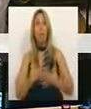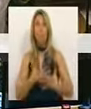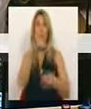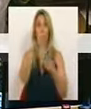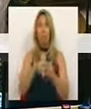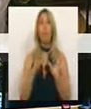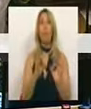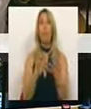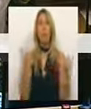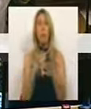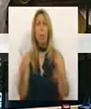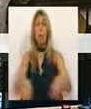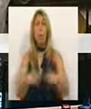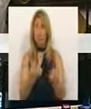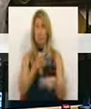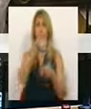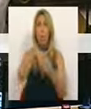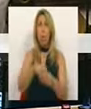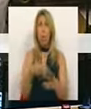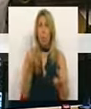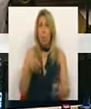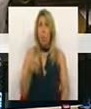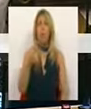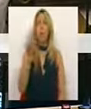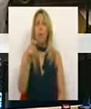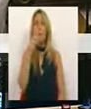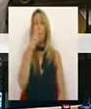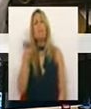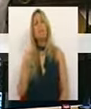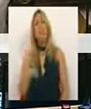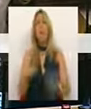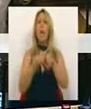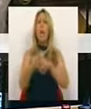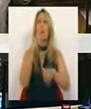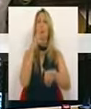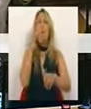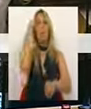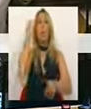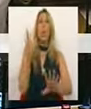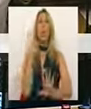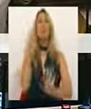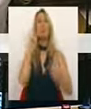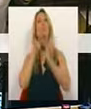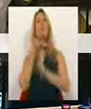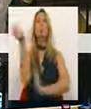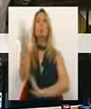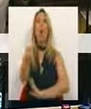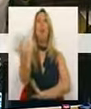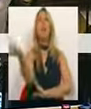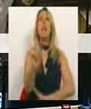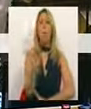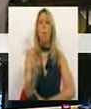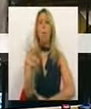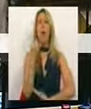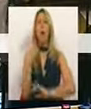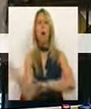da maioria dos partidos, incluindo as do Bloco de Esquerda. Mas parece que aqui os deputados da Madeira, quando chegam aqui a Lisboa, fazem tábua rasa da autonomia das